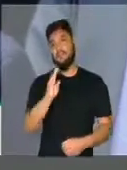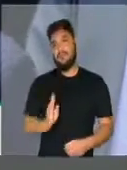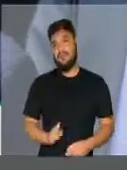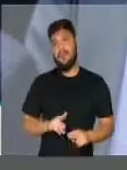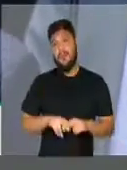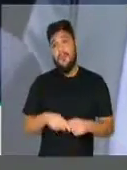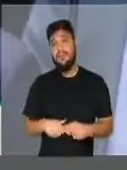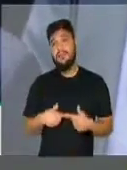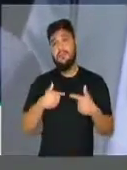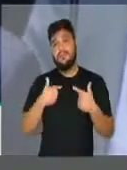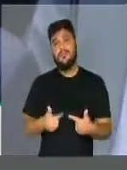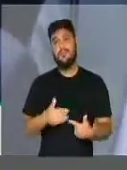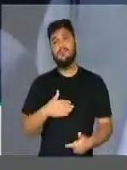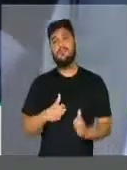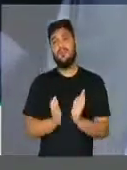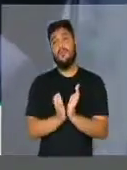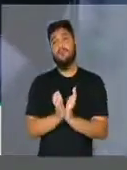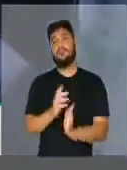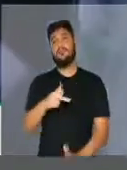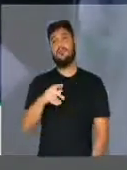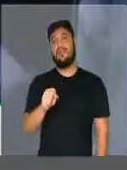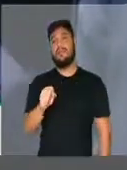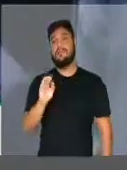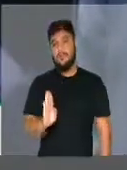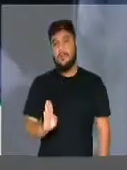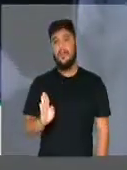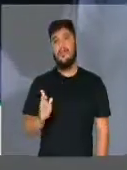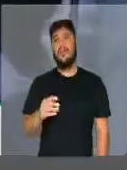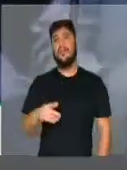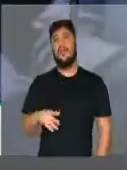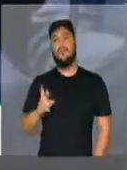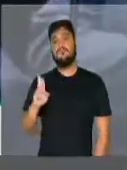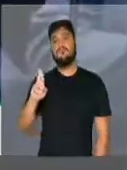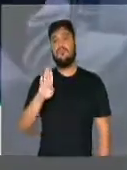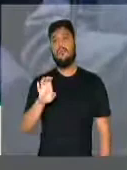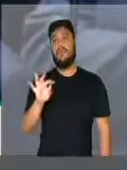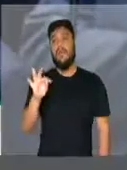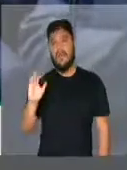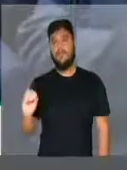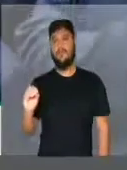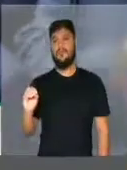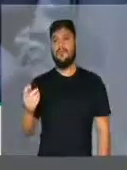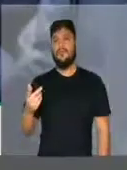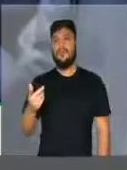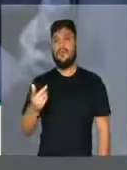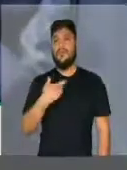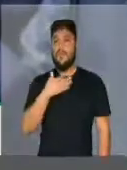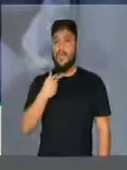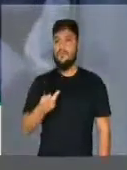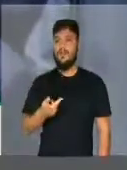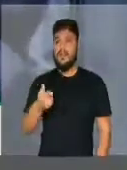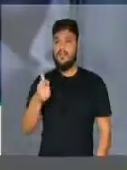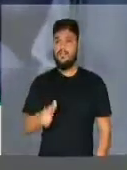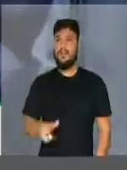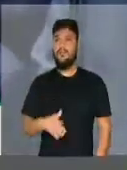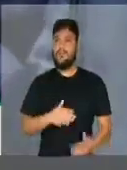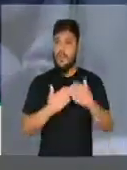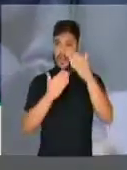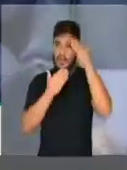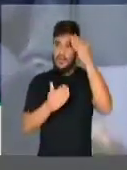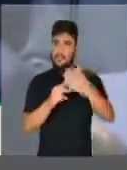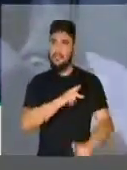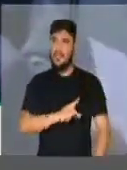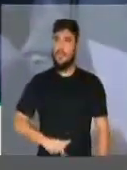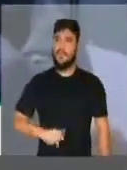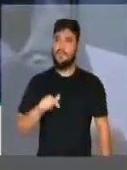de parabéns o meu partido, PSB, através do deputado Beto Albuquerque, deputado Folito. Eu quero mais uma vez registrar e agradecer também